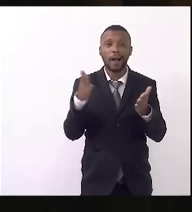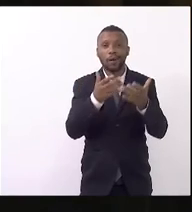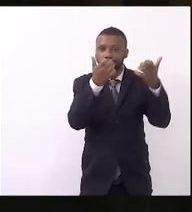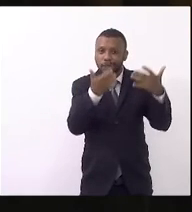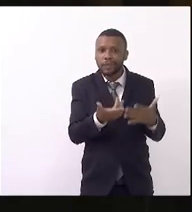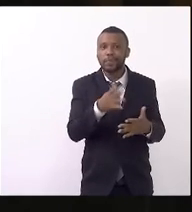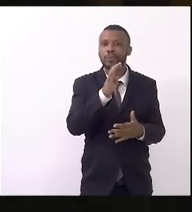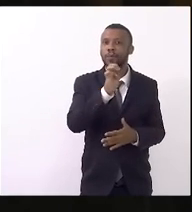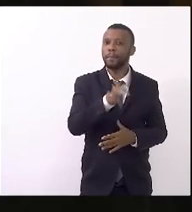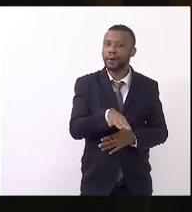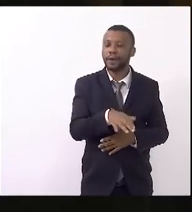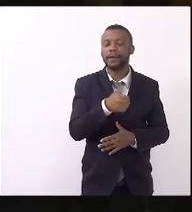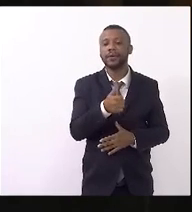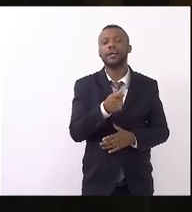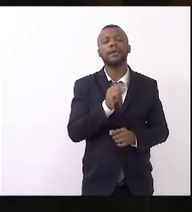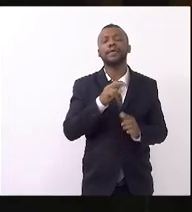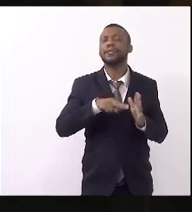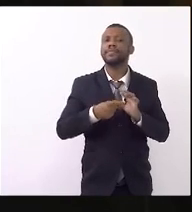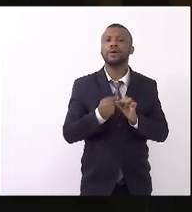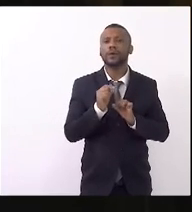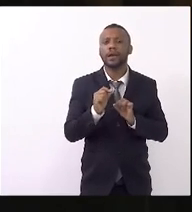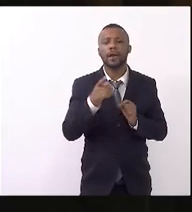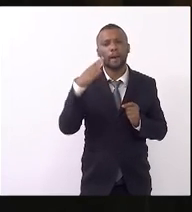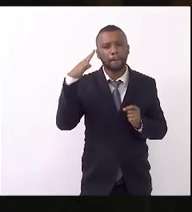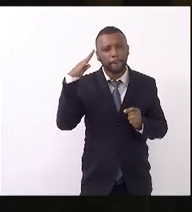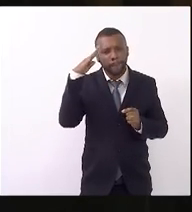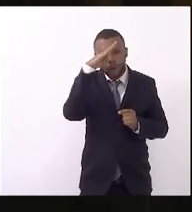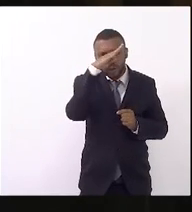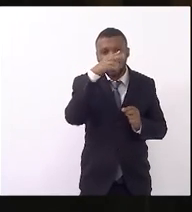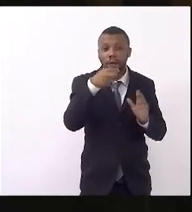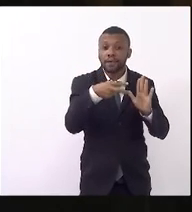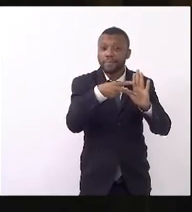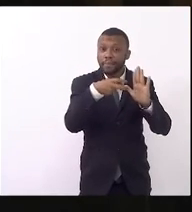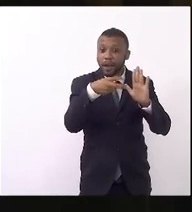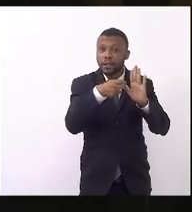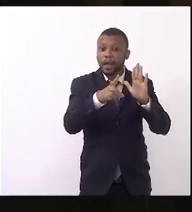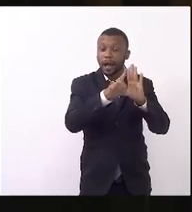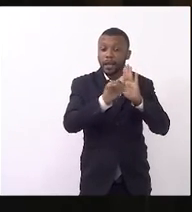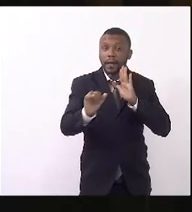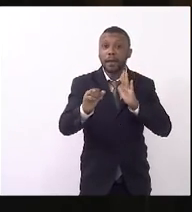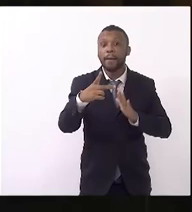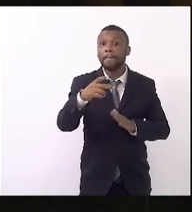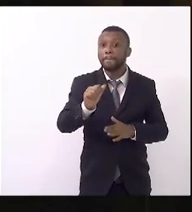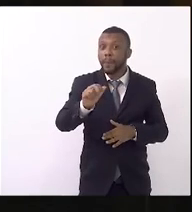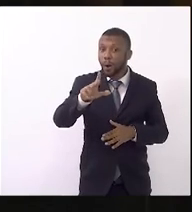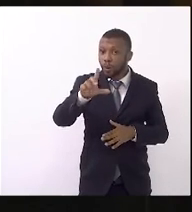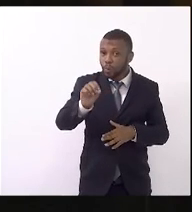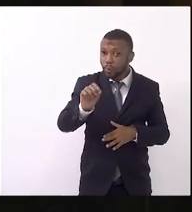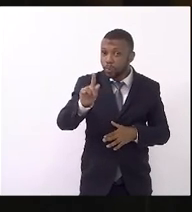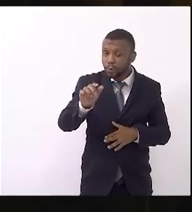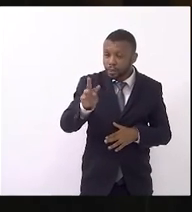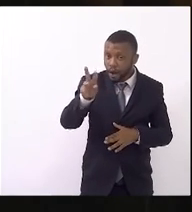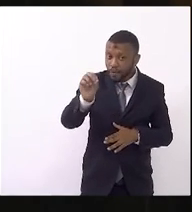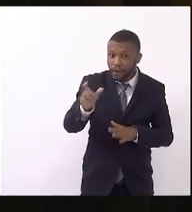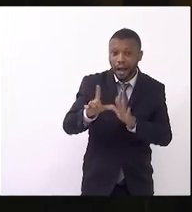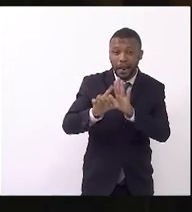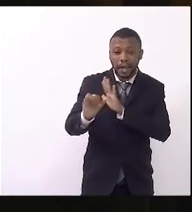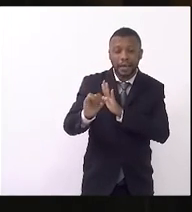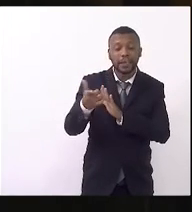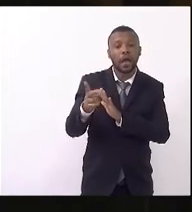bem. O bem é o seguinte, Bolsonaro veta a lei Paulo Gustavo. Lei essa que